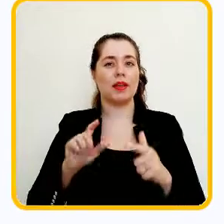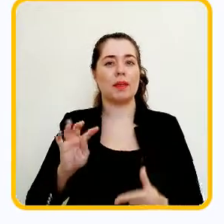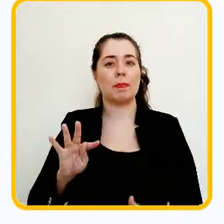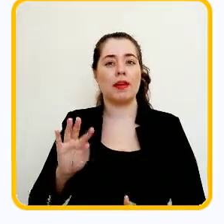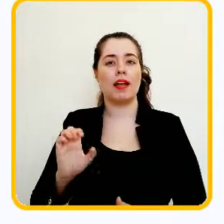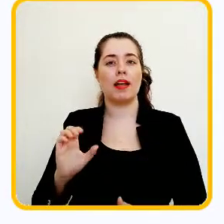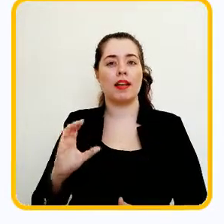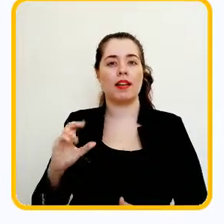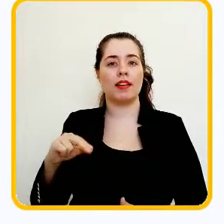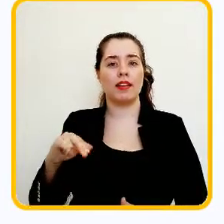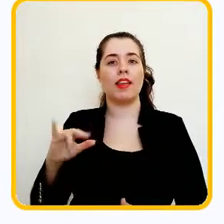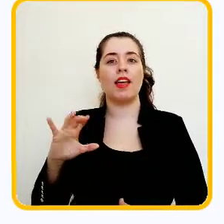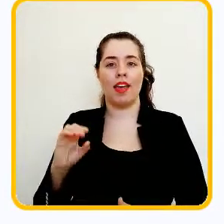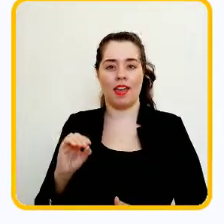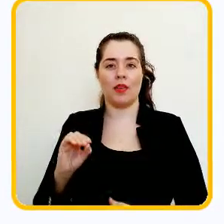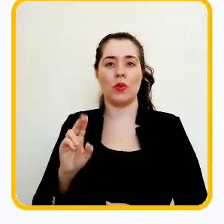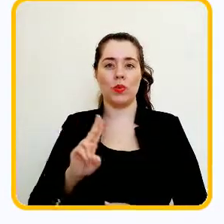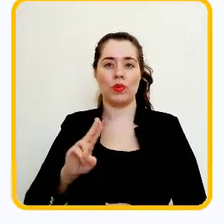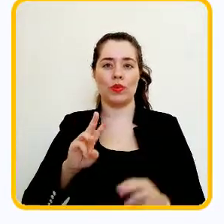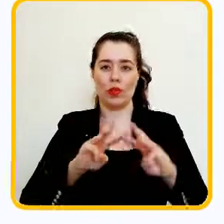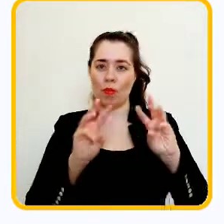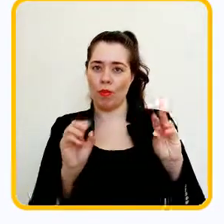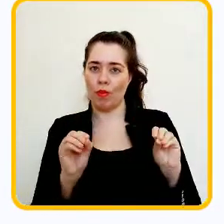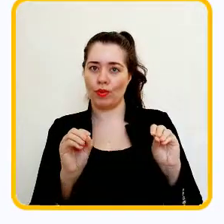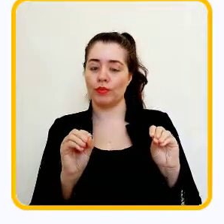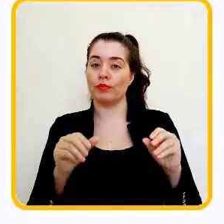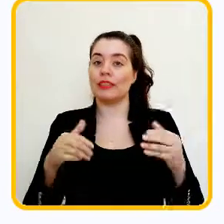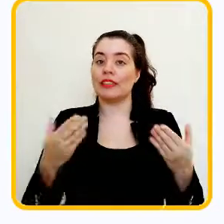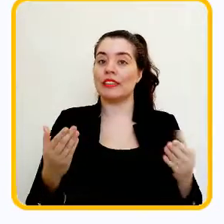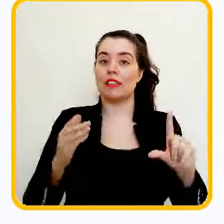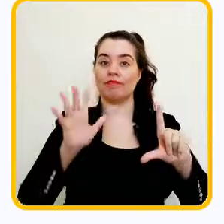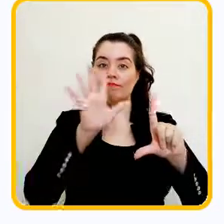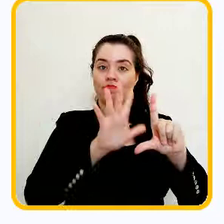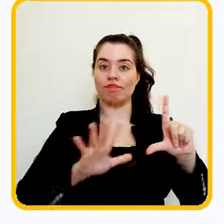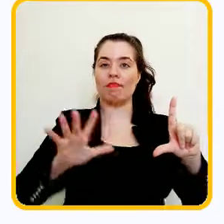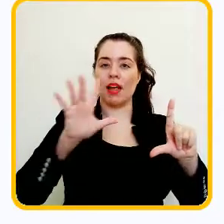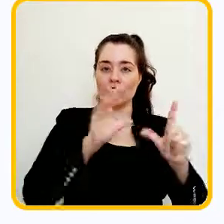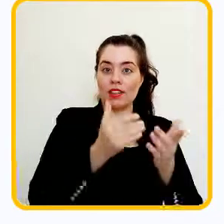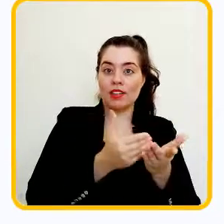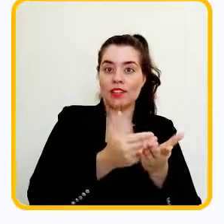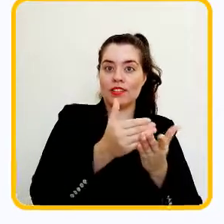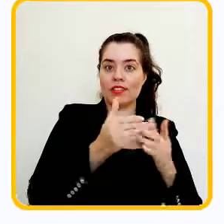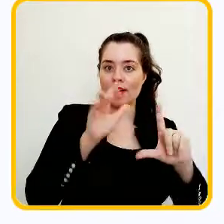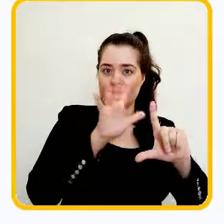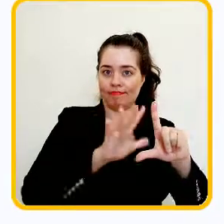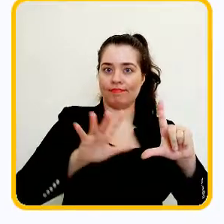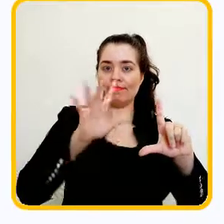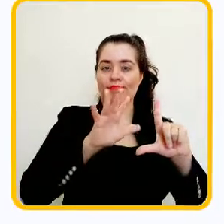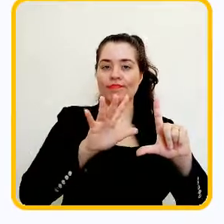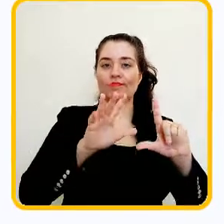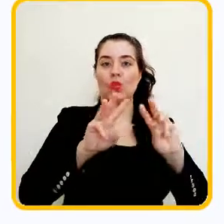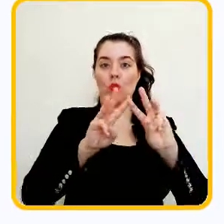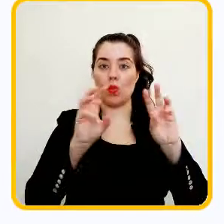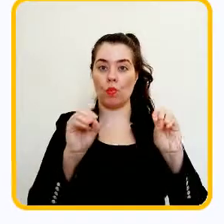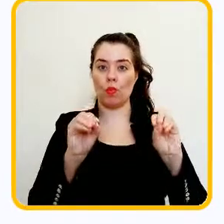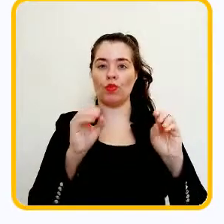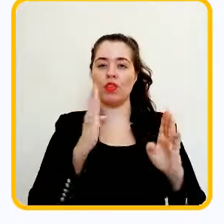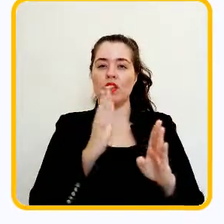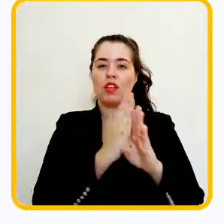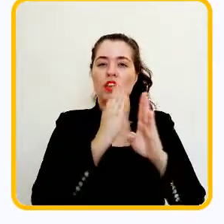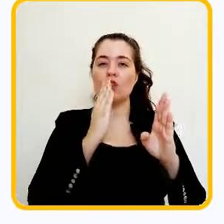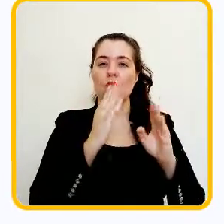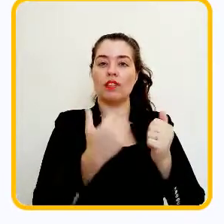o caso você tenha algum tipo de problema técnico com o mudou na página inicial do ambiente você